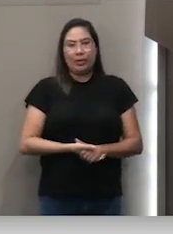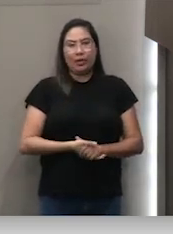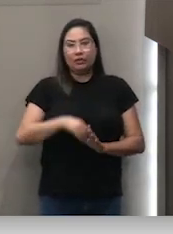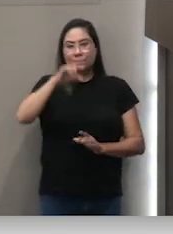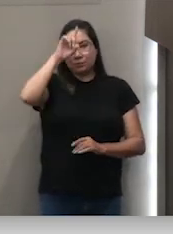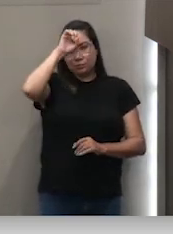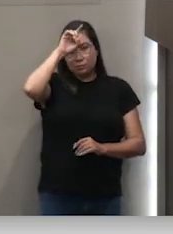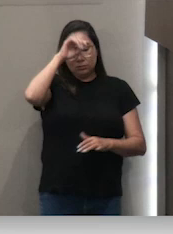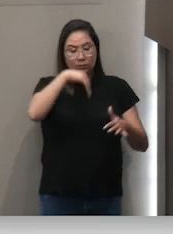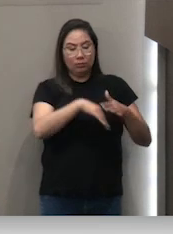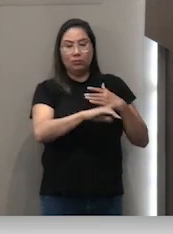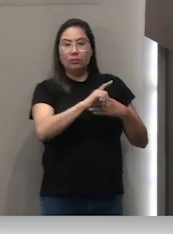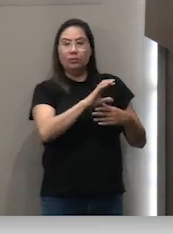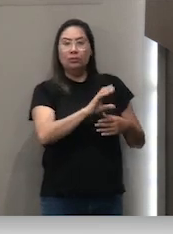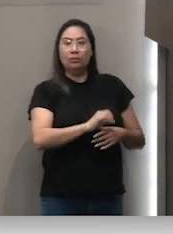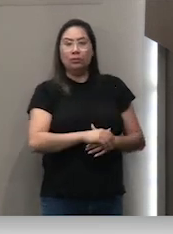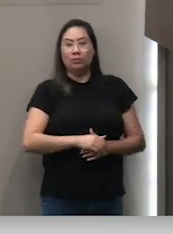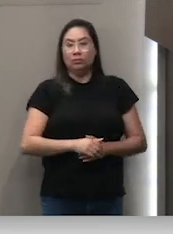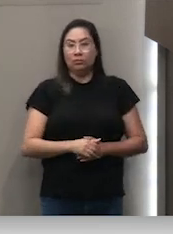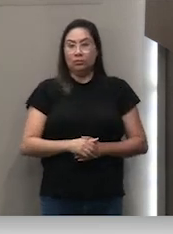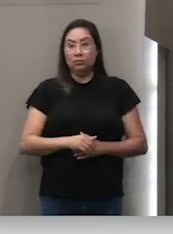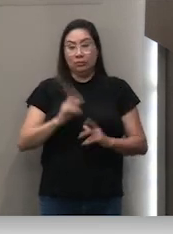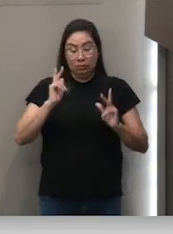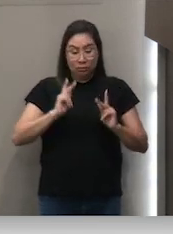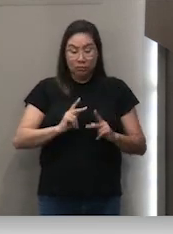não guarda lixo. Alguém leva o lixo para lá.